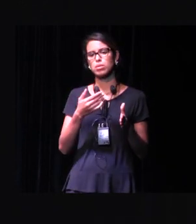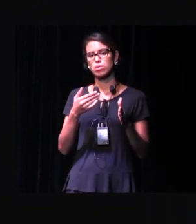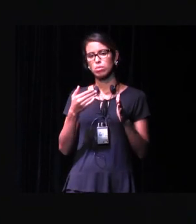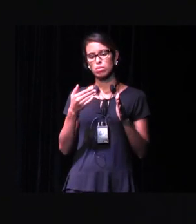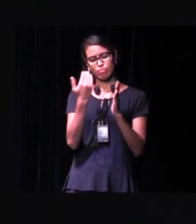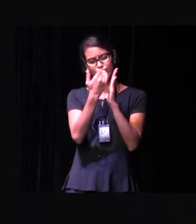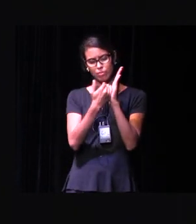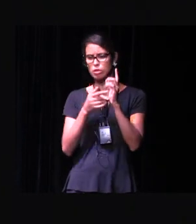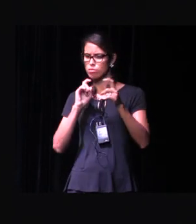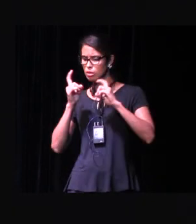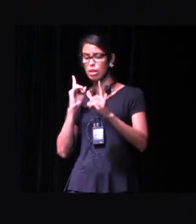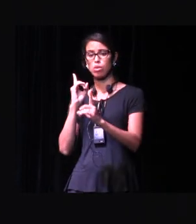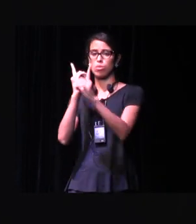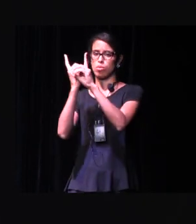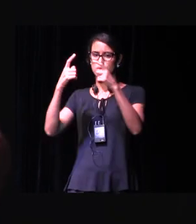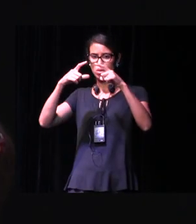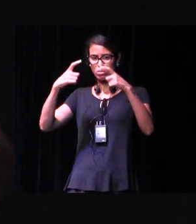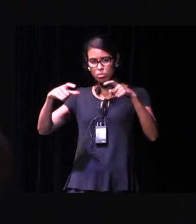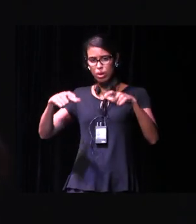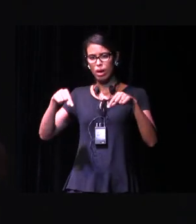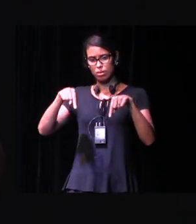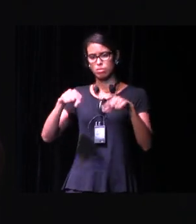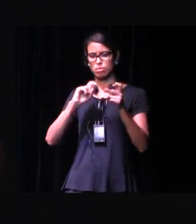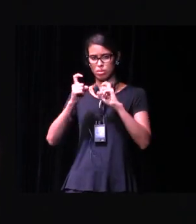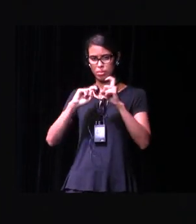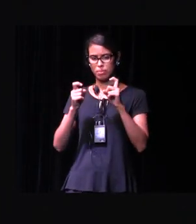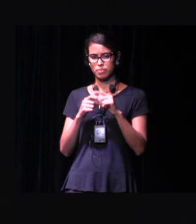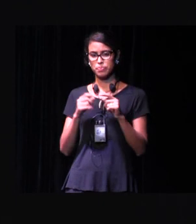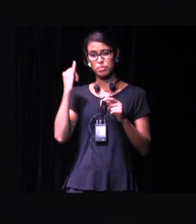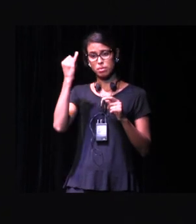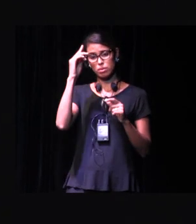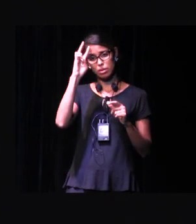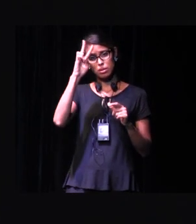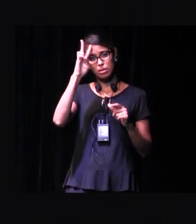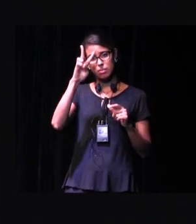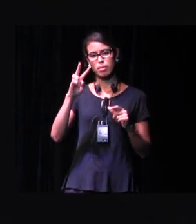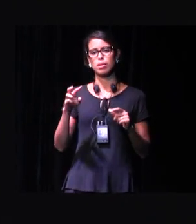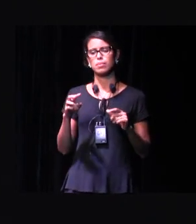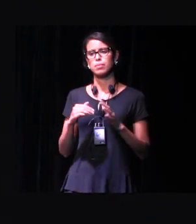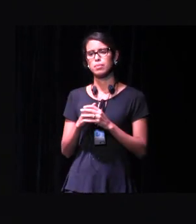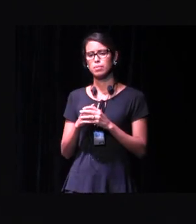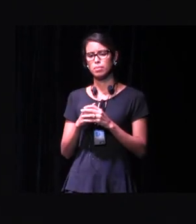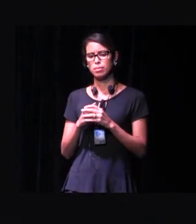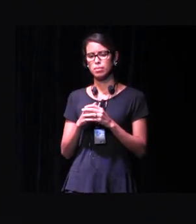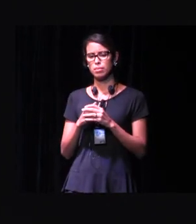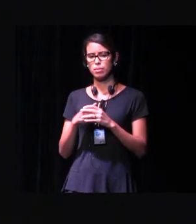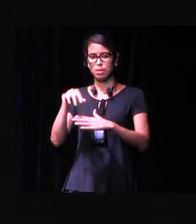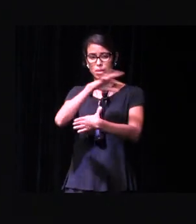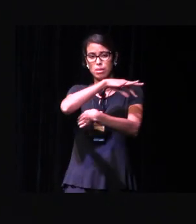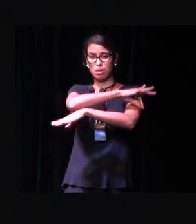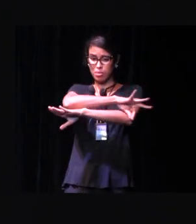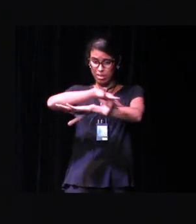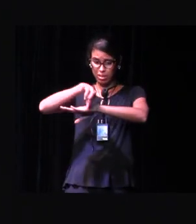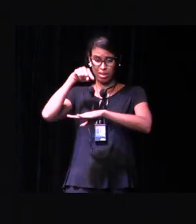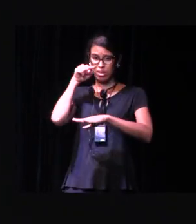encontrar um lugar nesse debate, porque eu acho que também é importante a gente lembrar que para além do